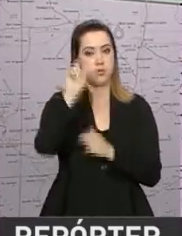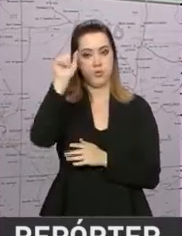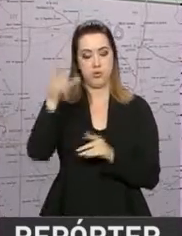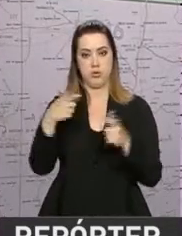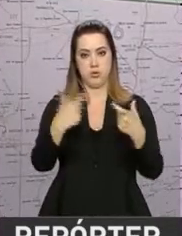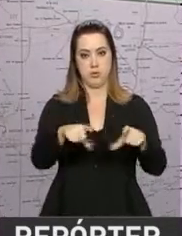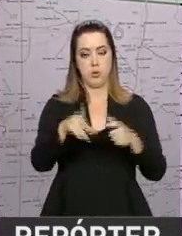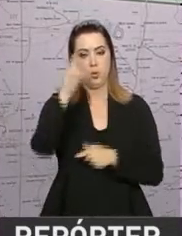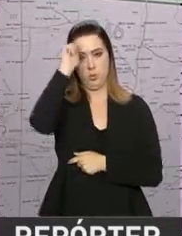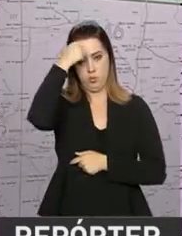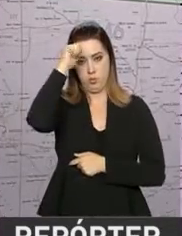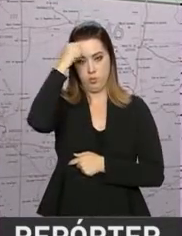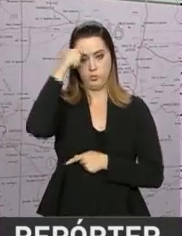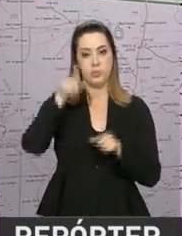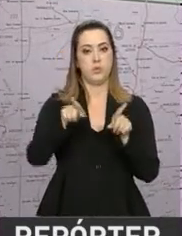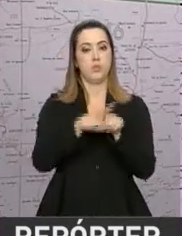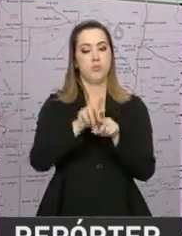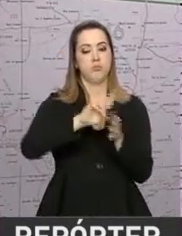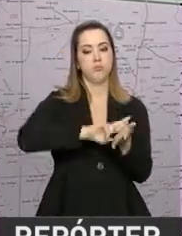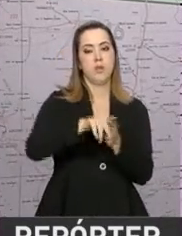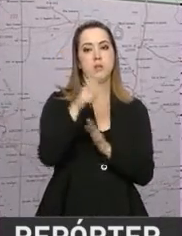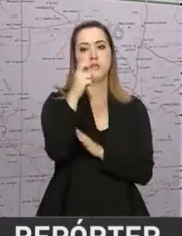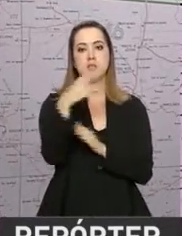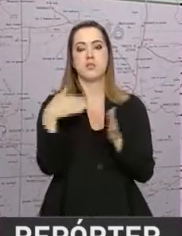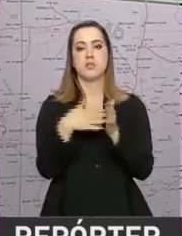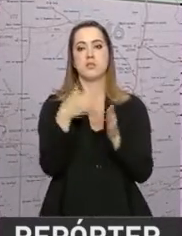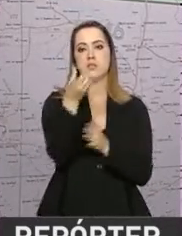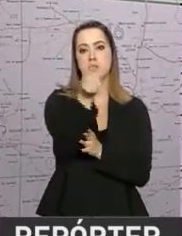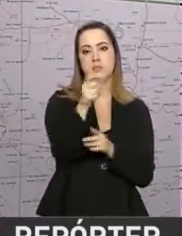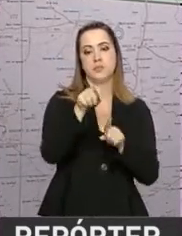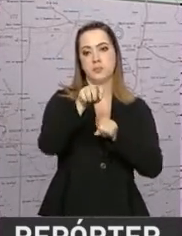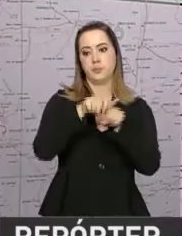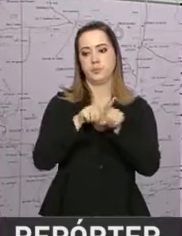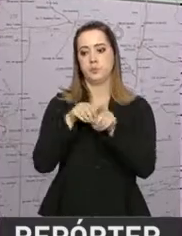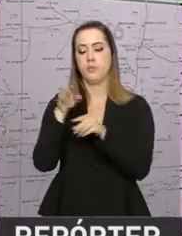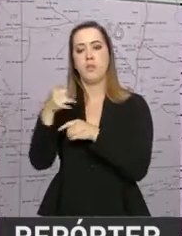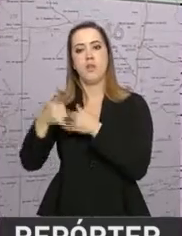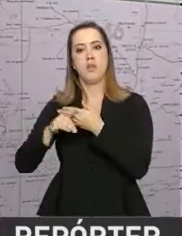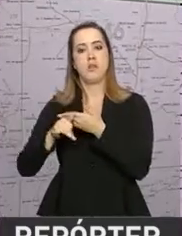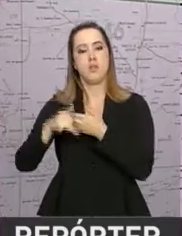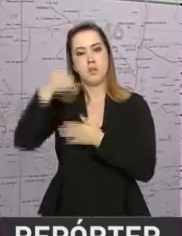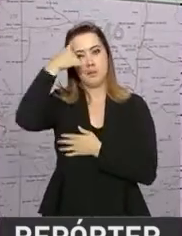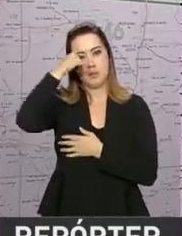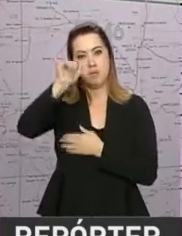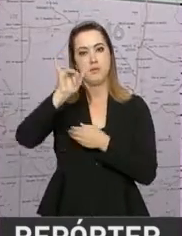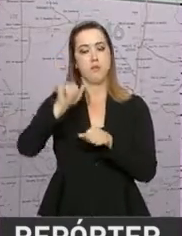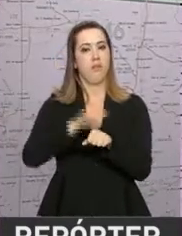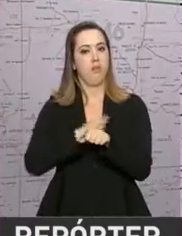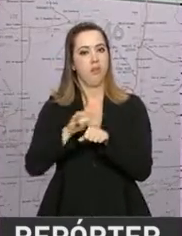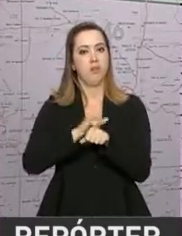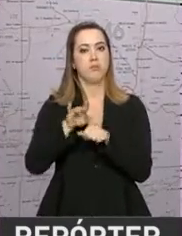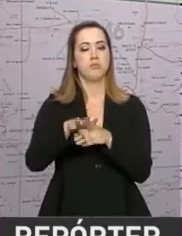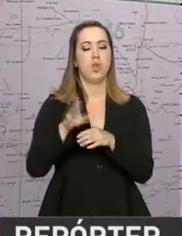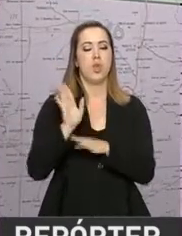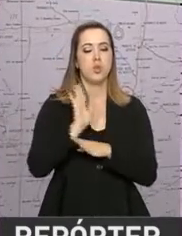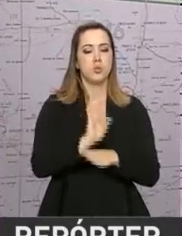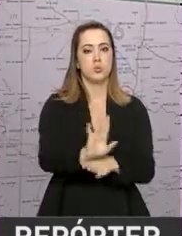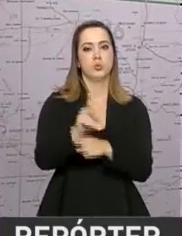por um período de 5 a 6 meses para fazer trabalhos de prevenção com a comunidade, ajudar nas roças e na queima quando